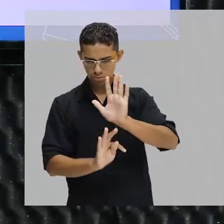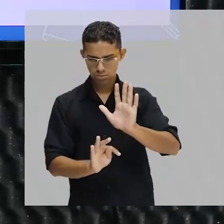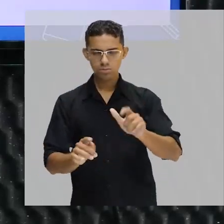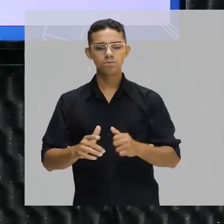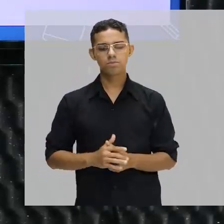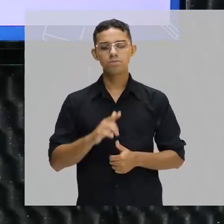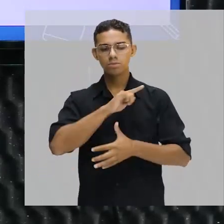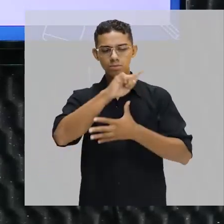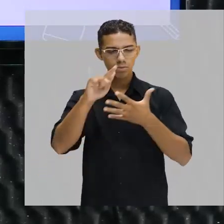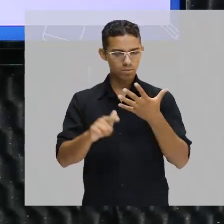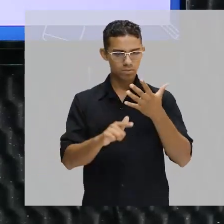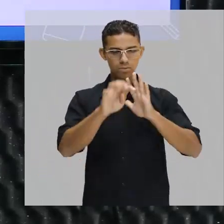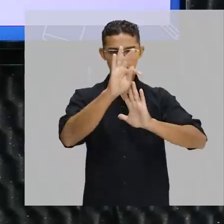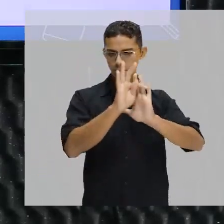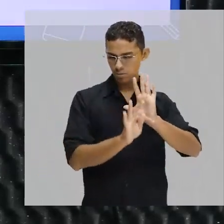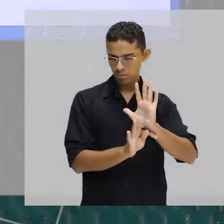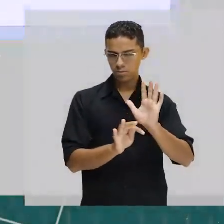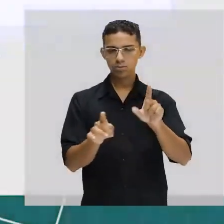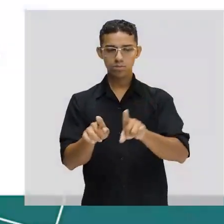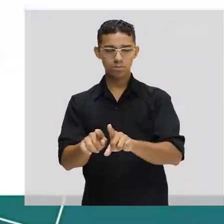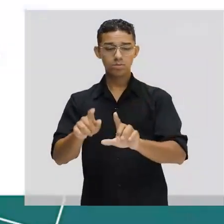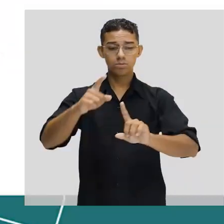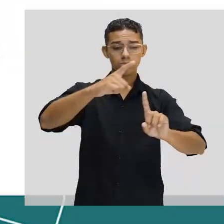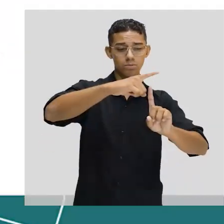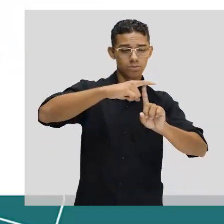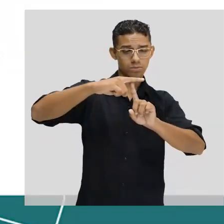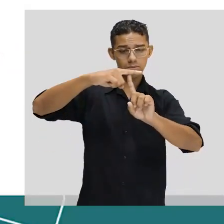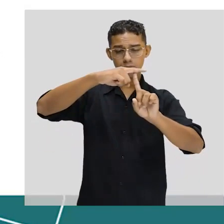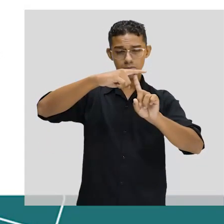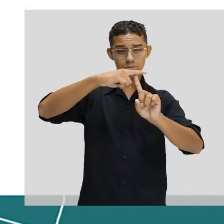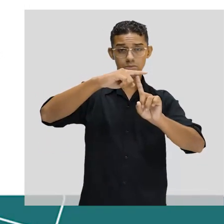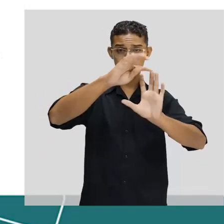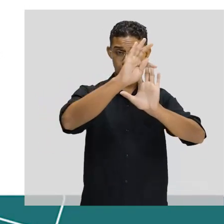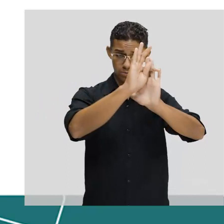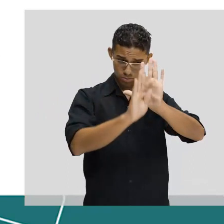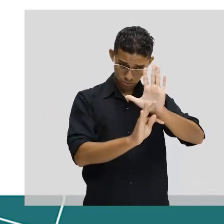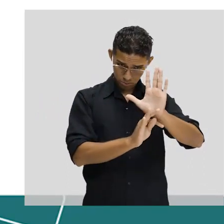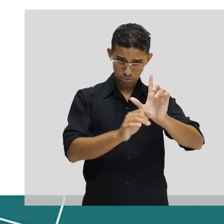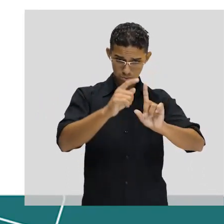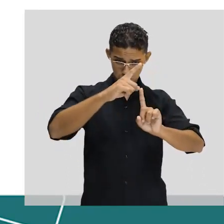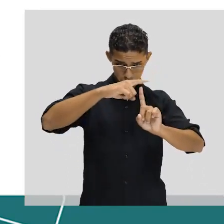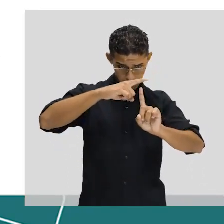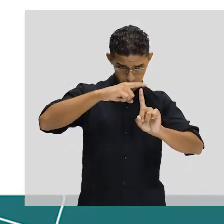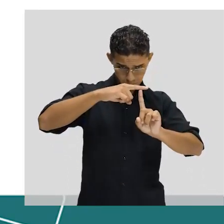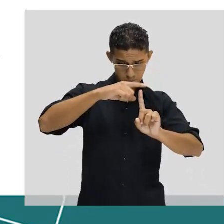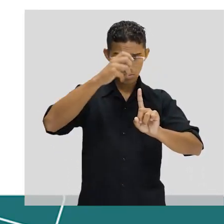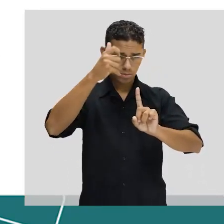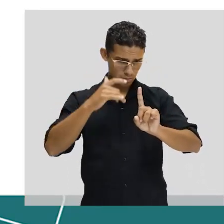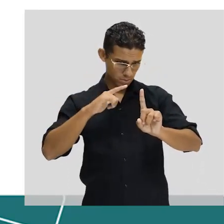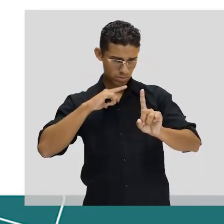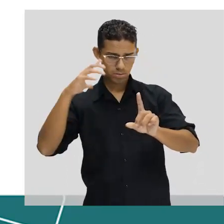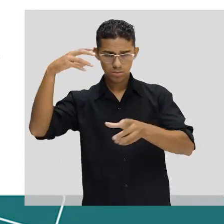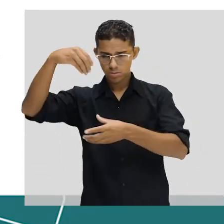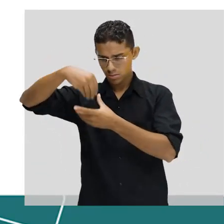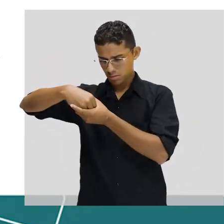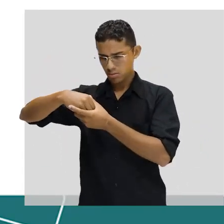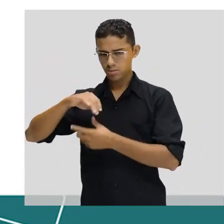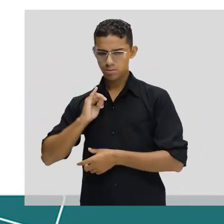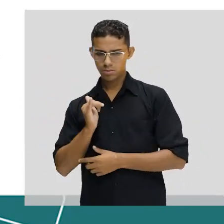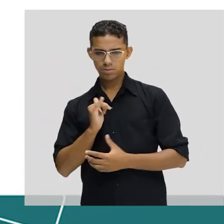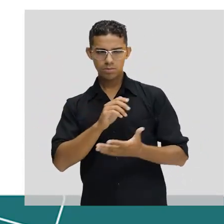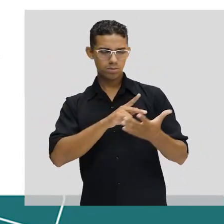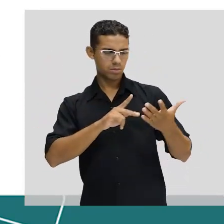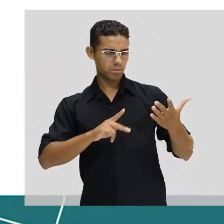gênero textual, o tipo textual narrativo. Dentro desse tipo textual, nós temos um gênero que é o